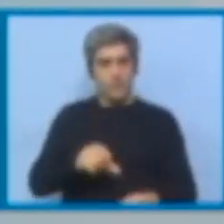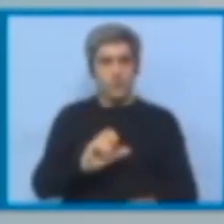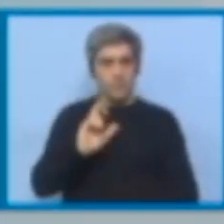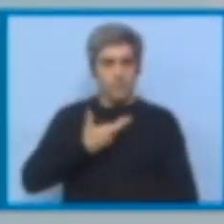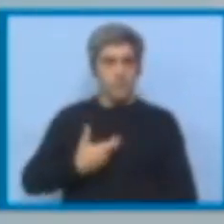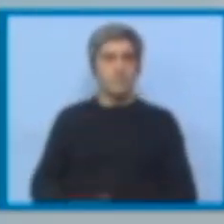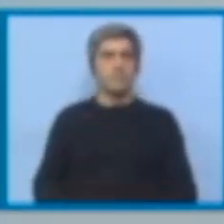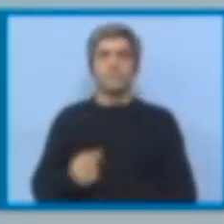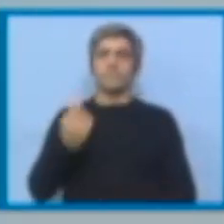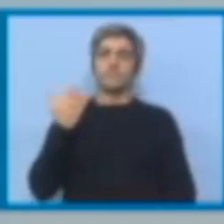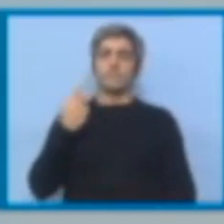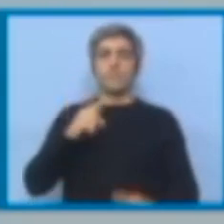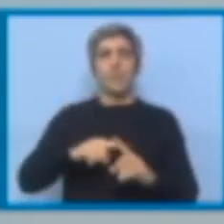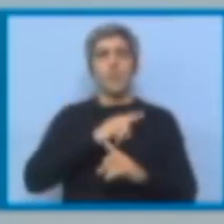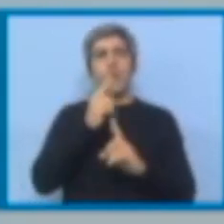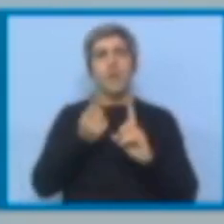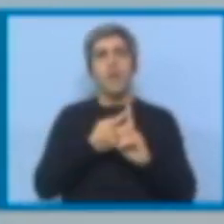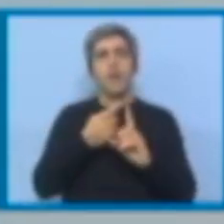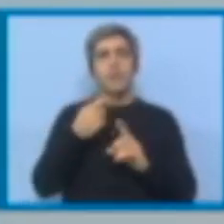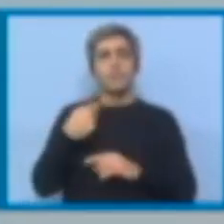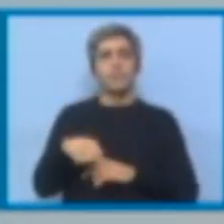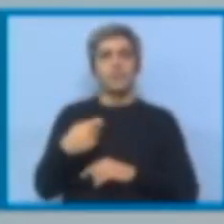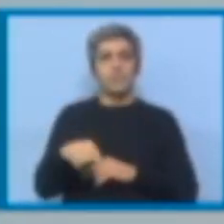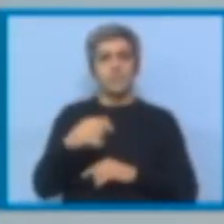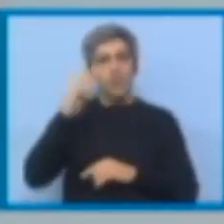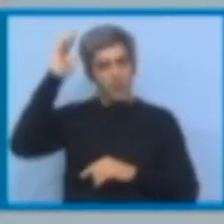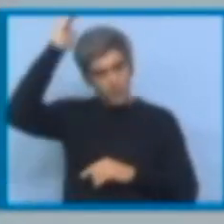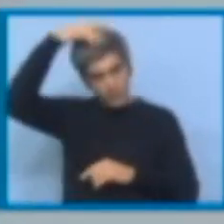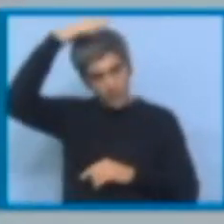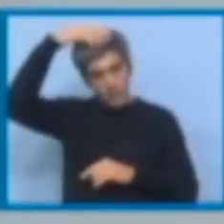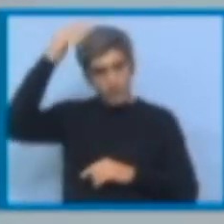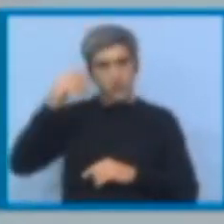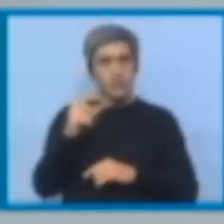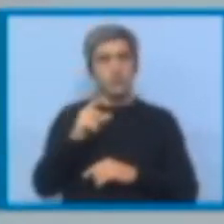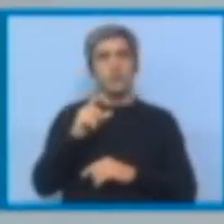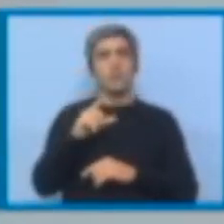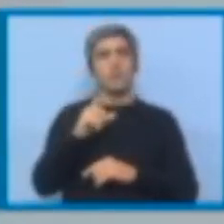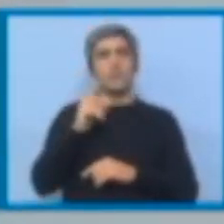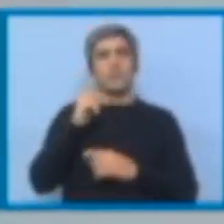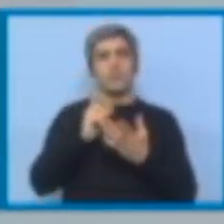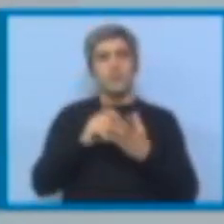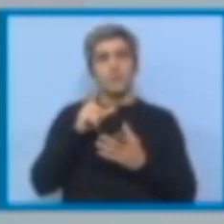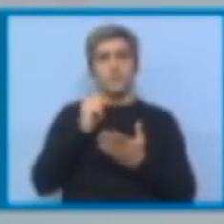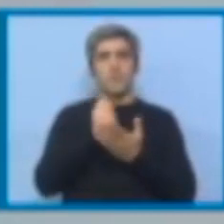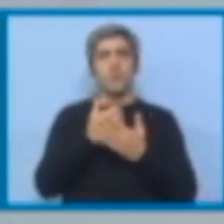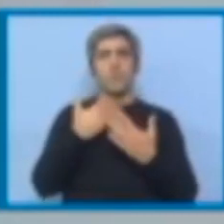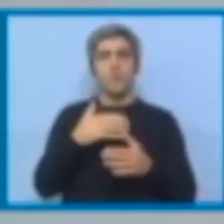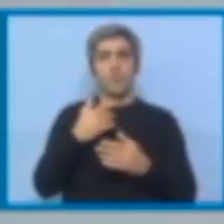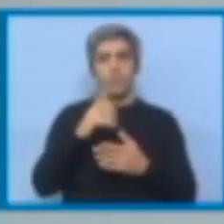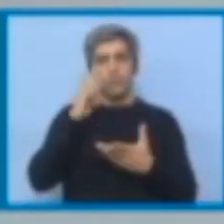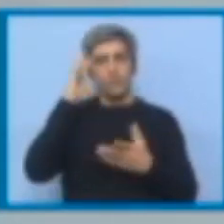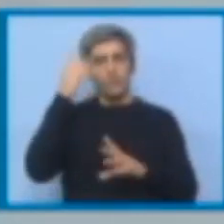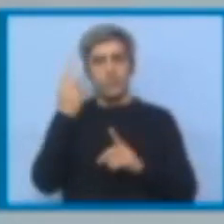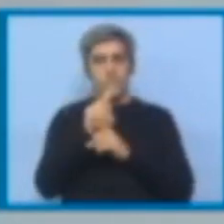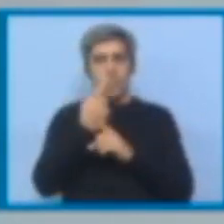tempo completava-se um ano de presidência de Donald Trump, um ano marcado pela sua